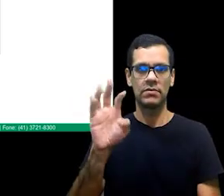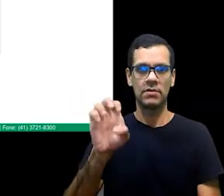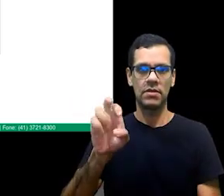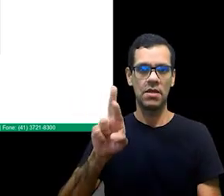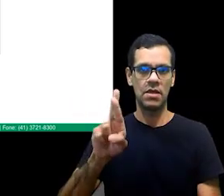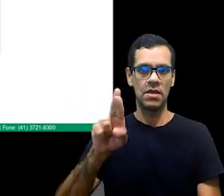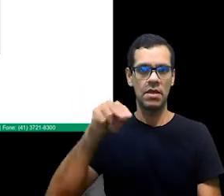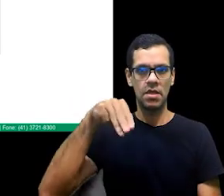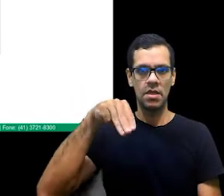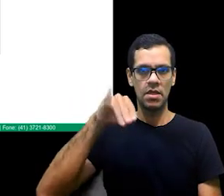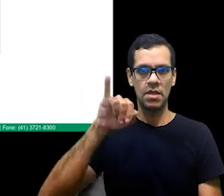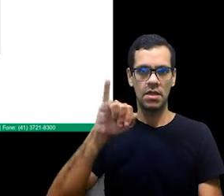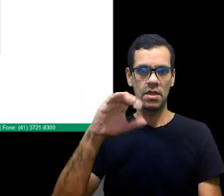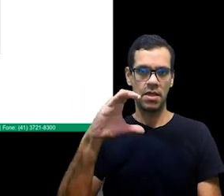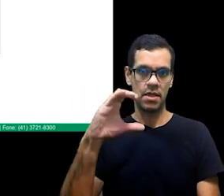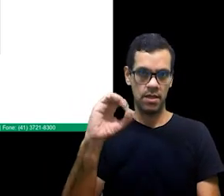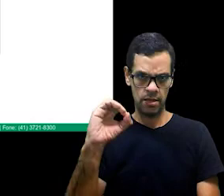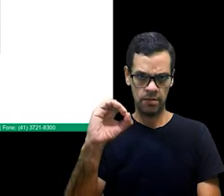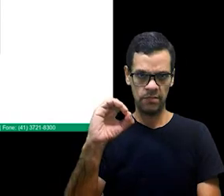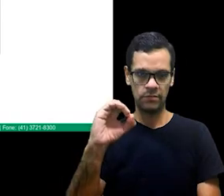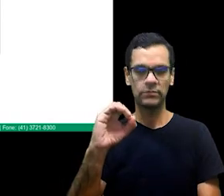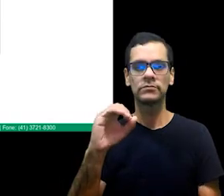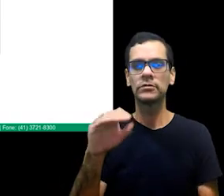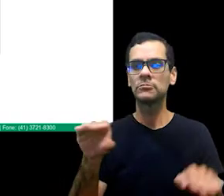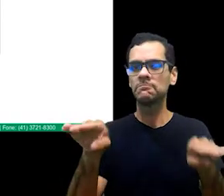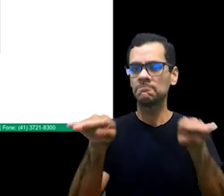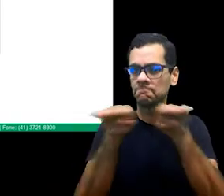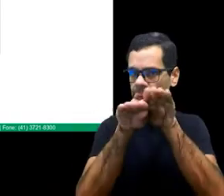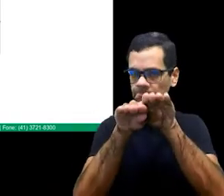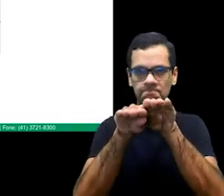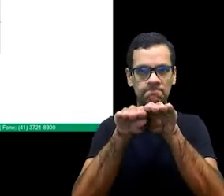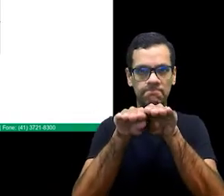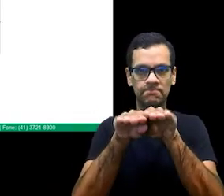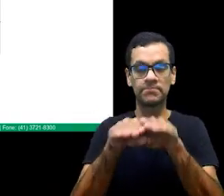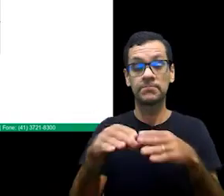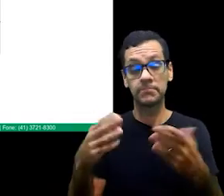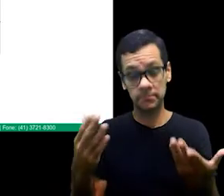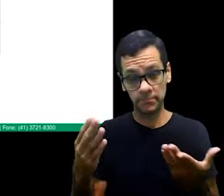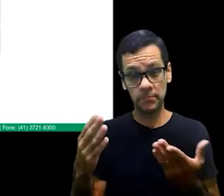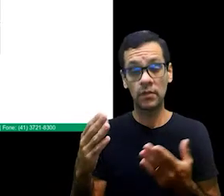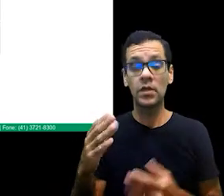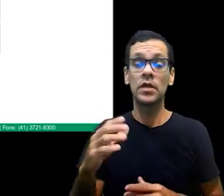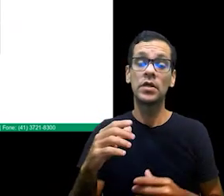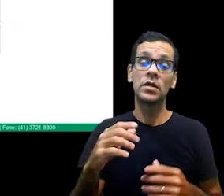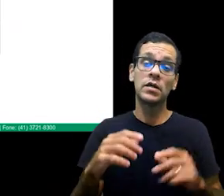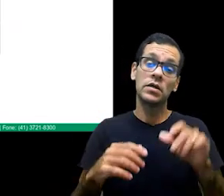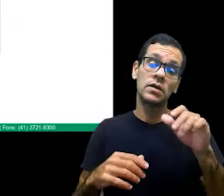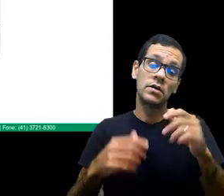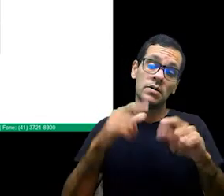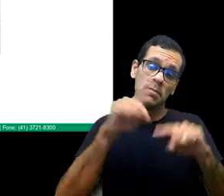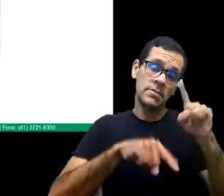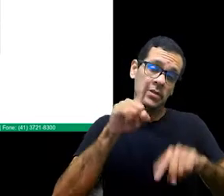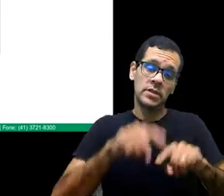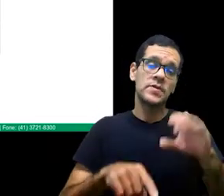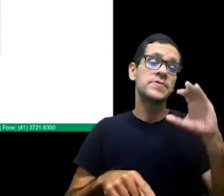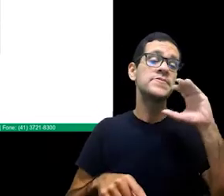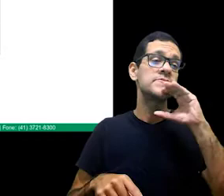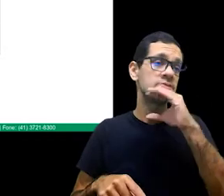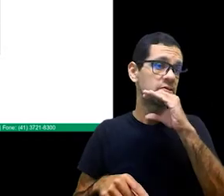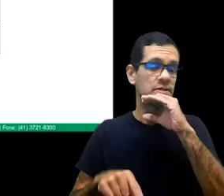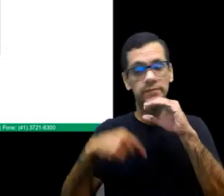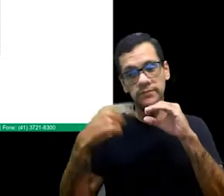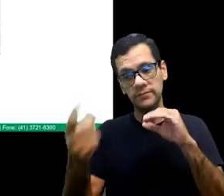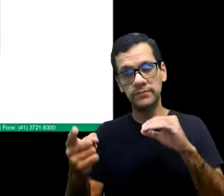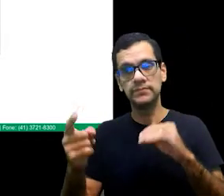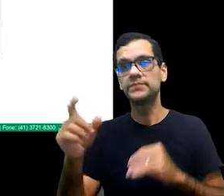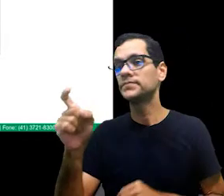térmico. E o estado de igualdade de temperaturas é chamado de equilíbrio térmico. Corpo quente, quando colocado na presença de um corpo frio,